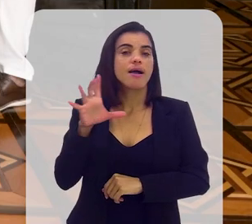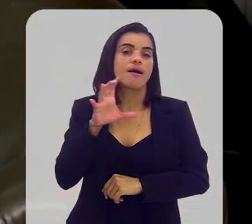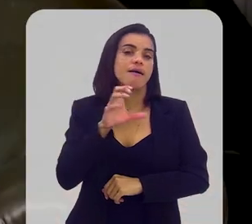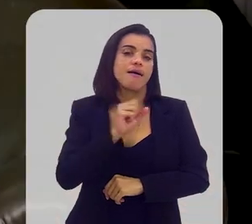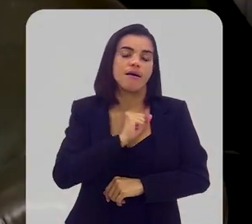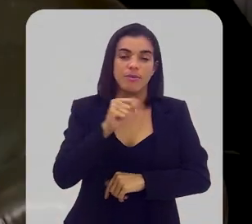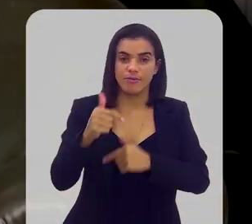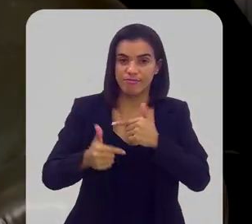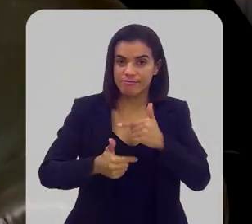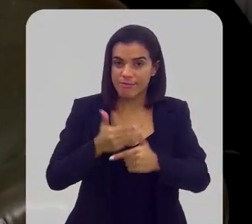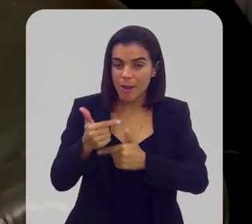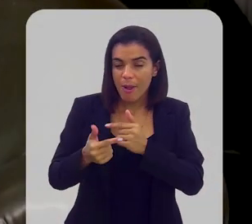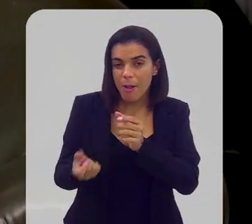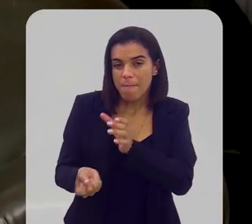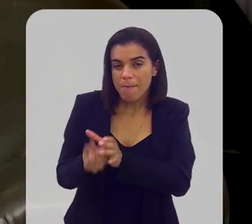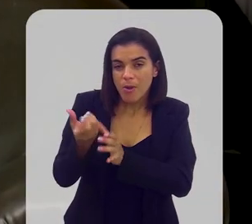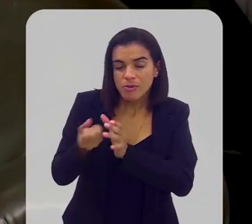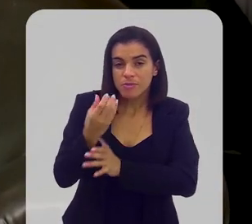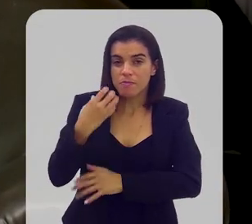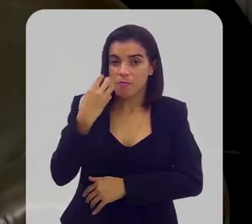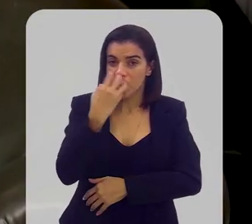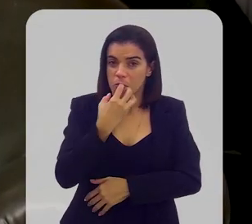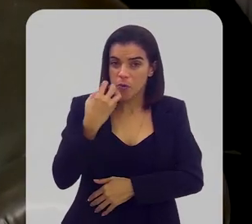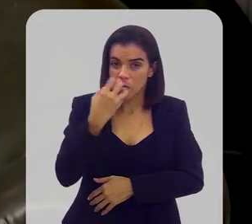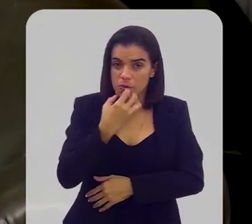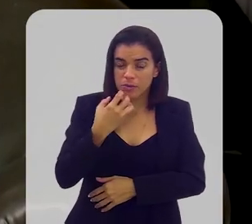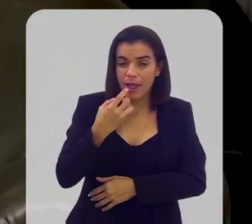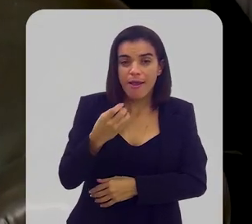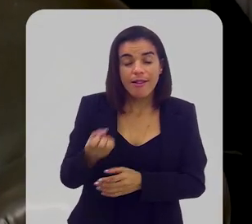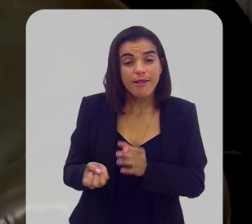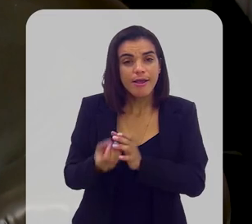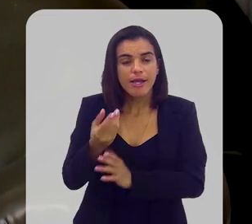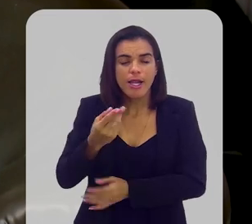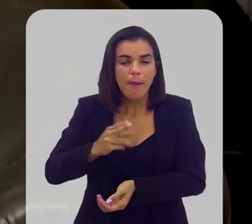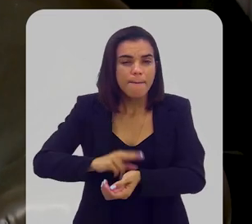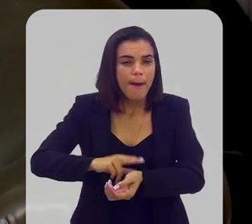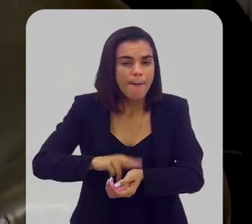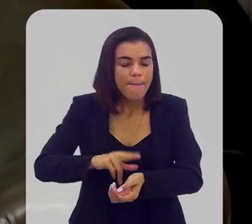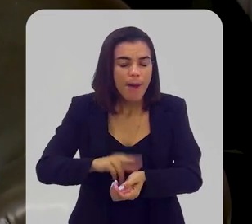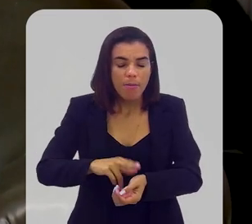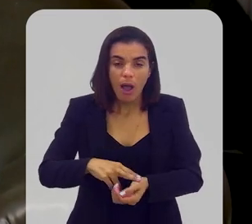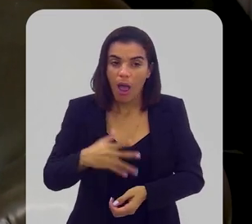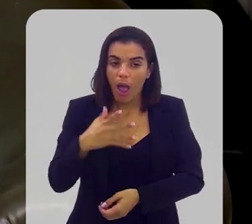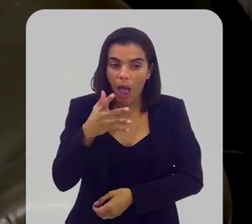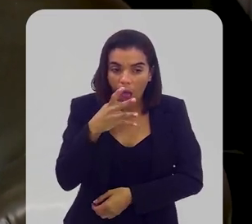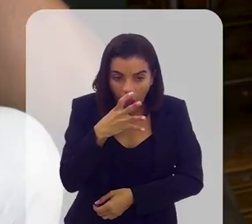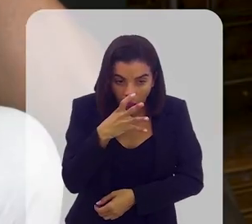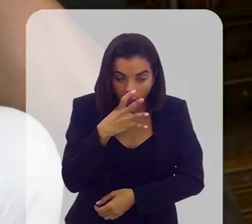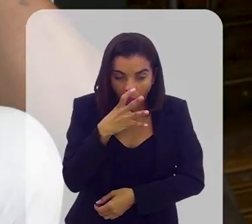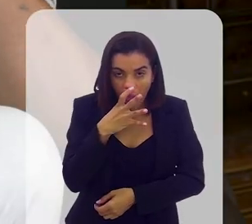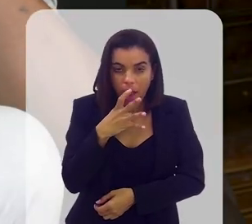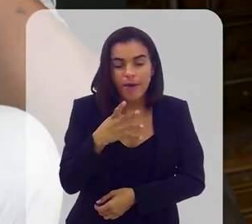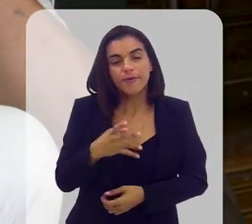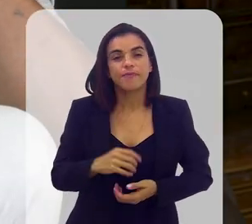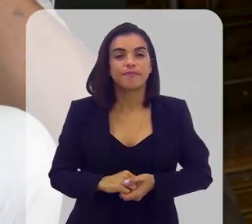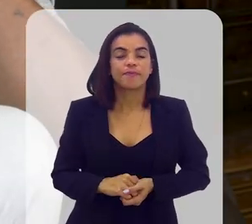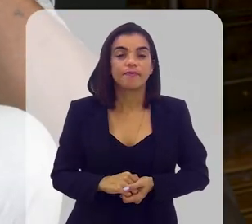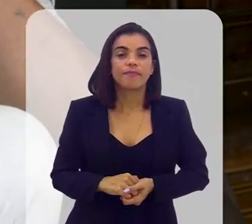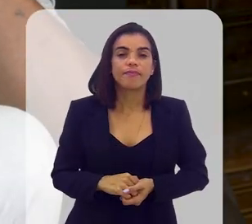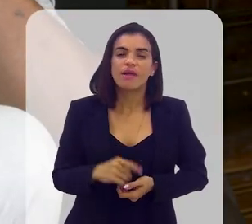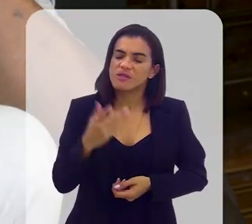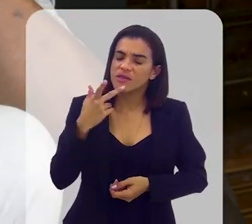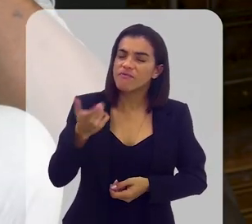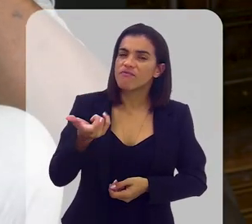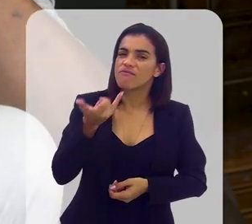ama fazer isso, produzir as músicas. Ele faz cada som assim que você não acredita. Eu fico aqui. Você está falando uma coisa